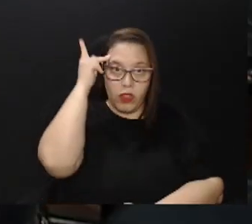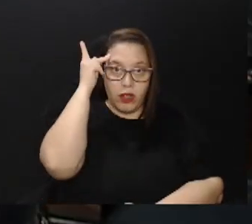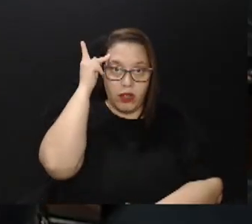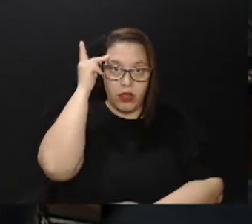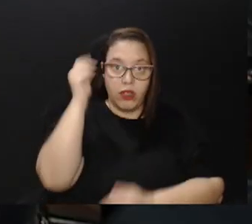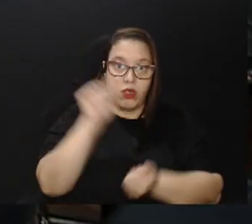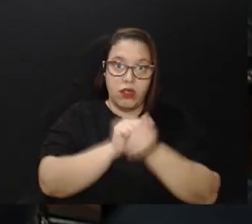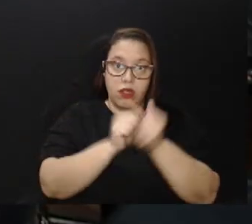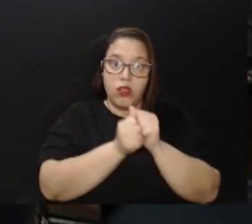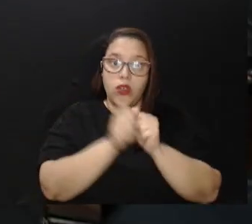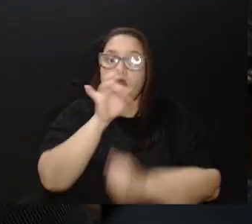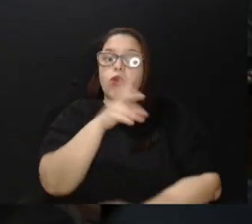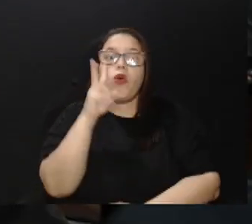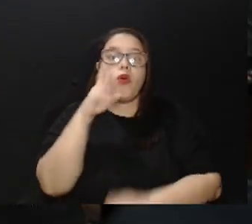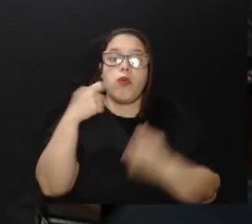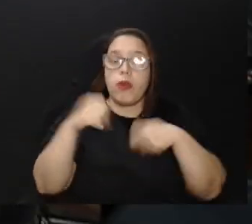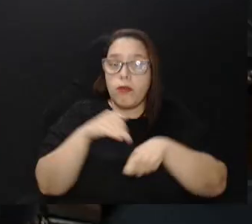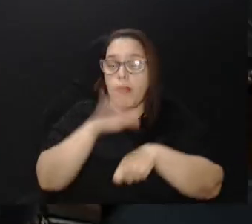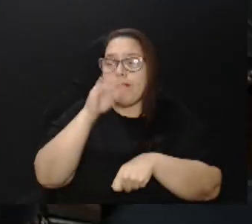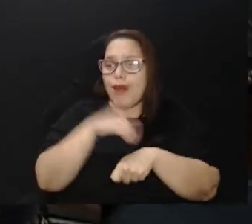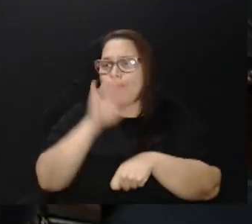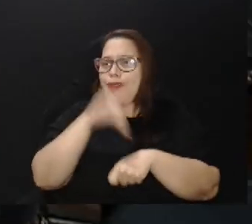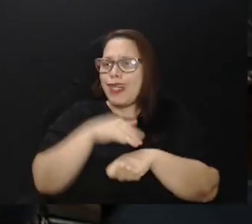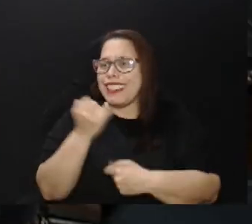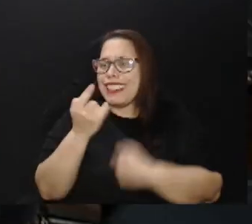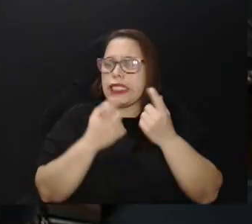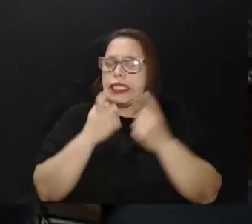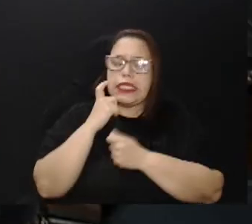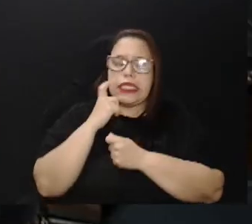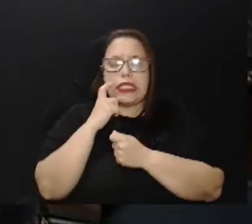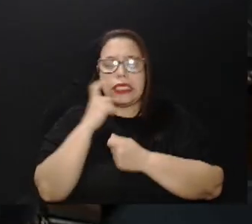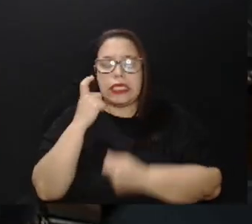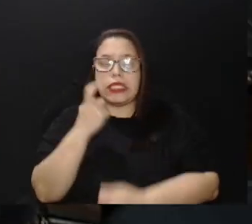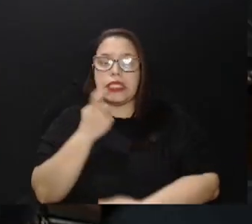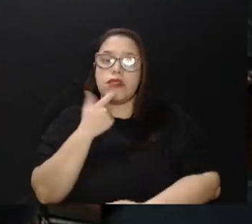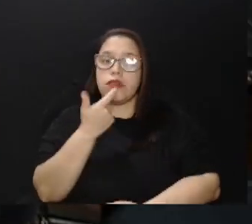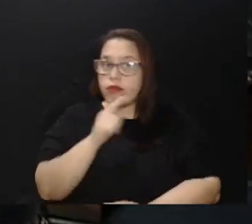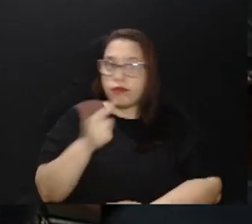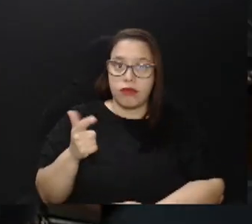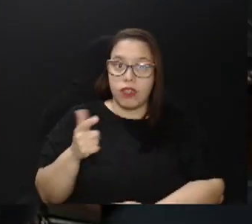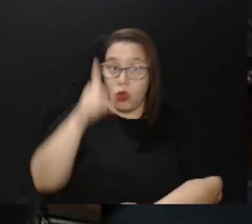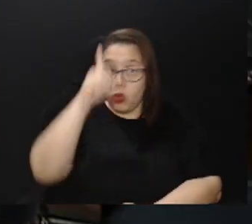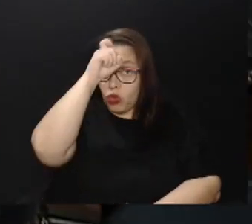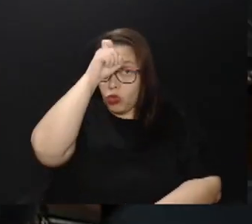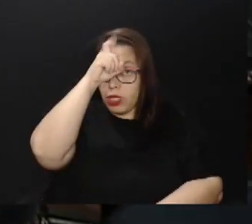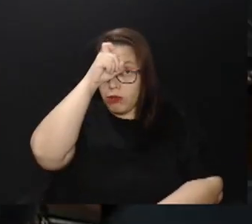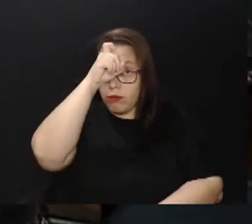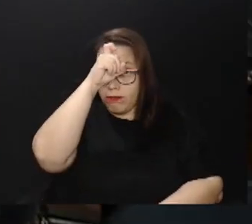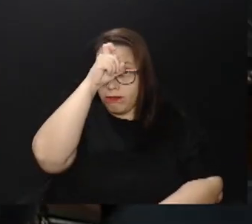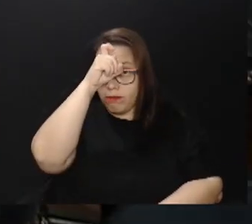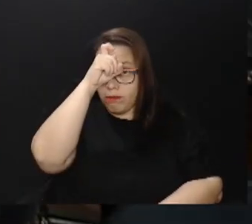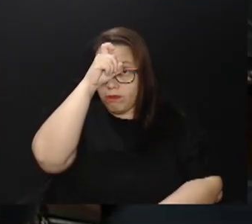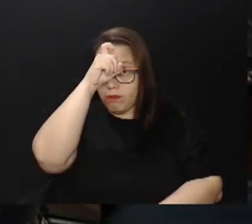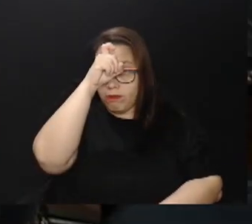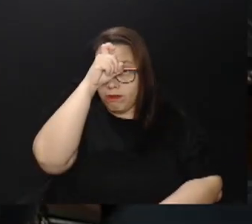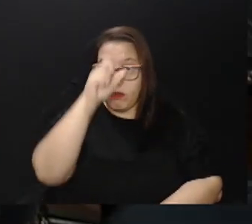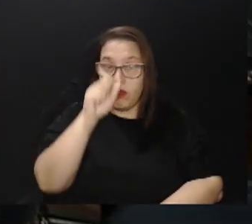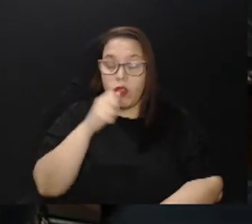precisava mais de alguma coisa. Campinas não tinha hospital. Então o anseio era fazer um